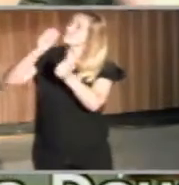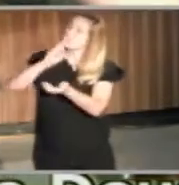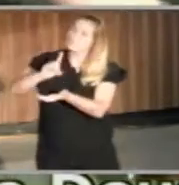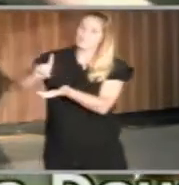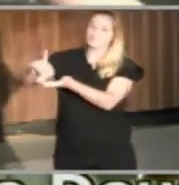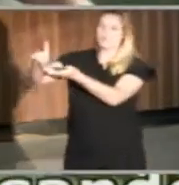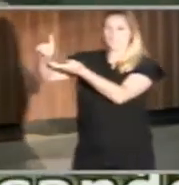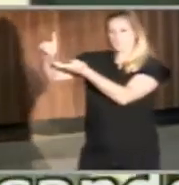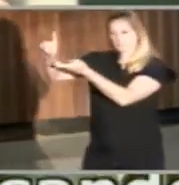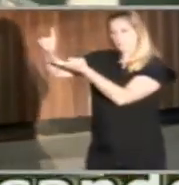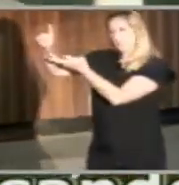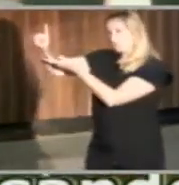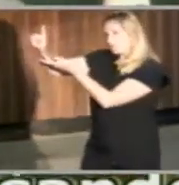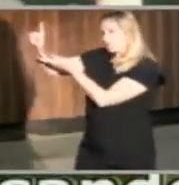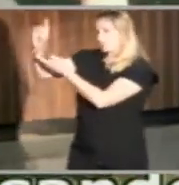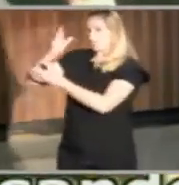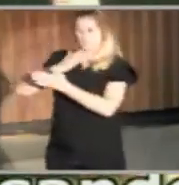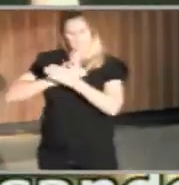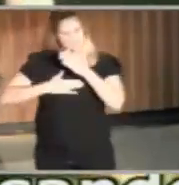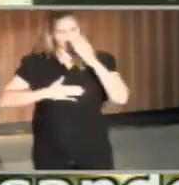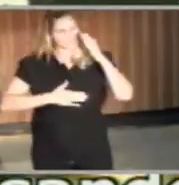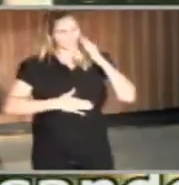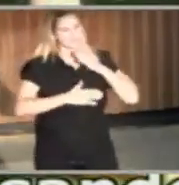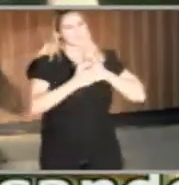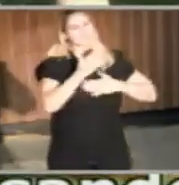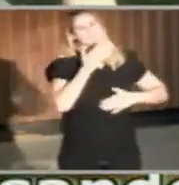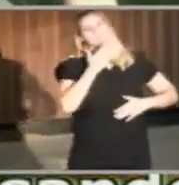de Deus.